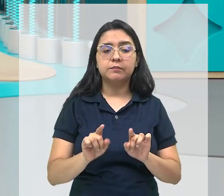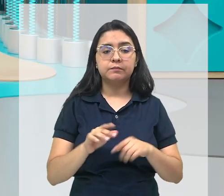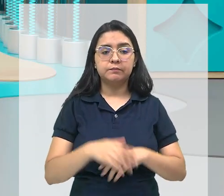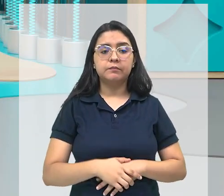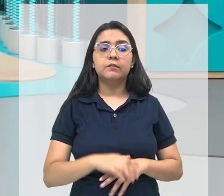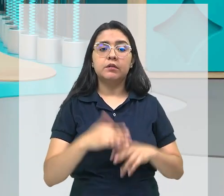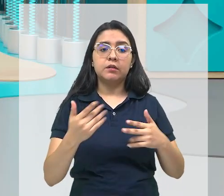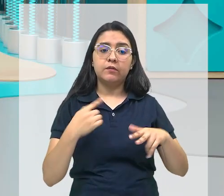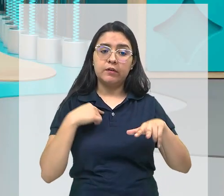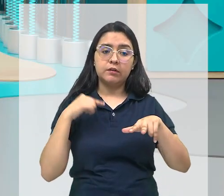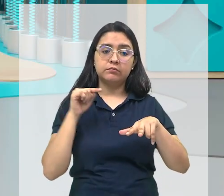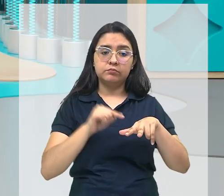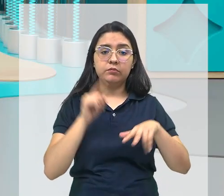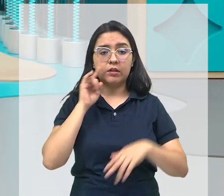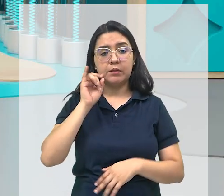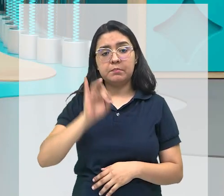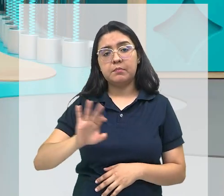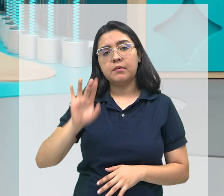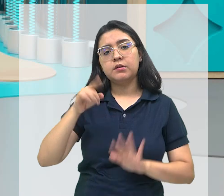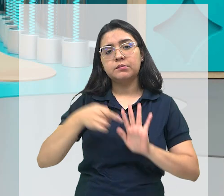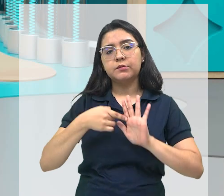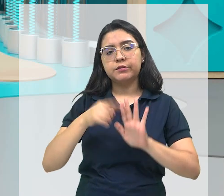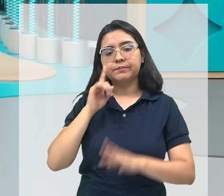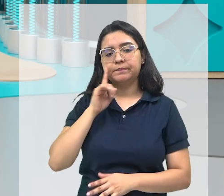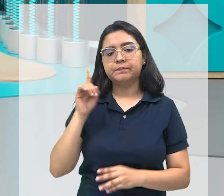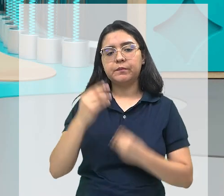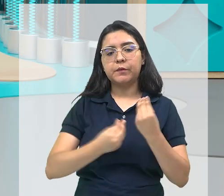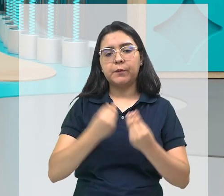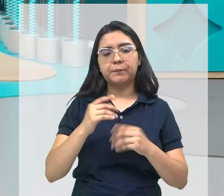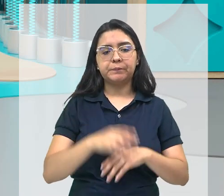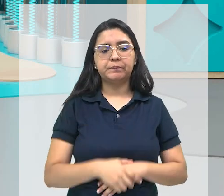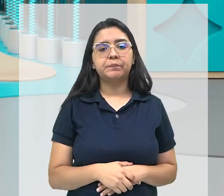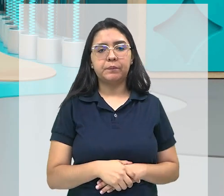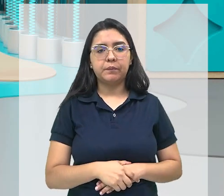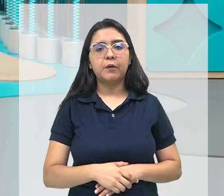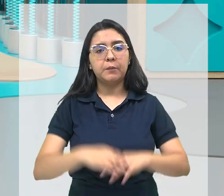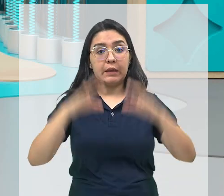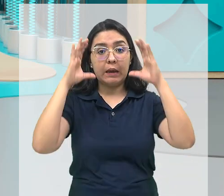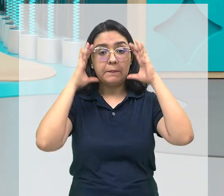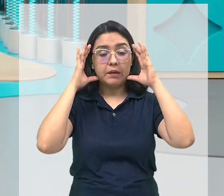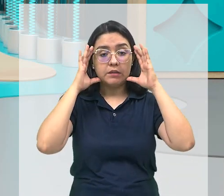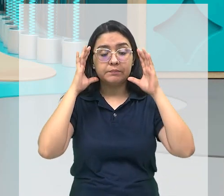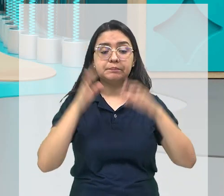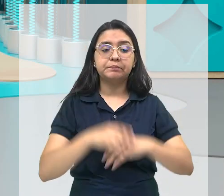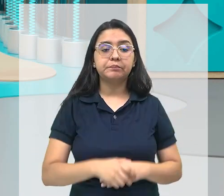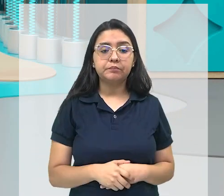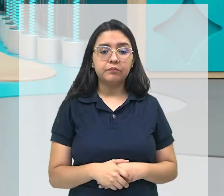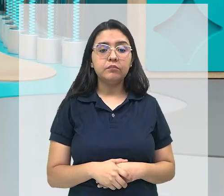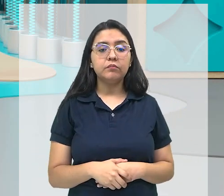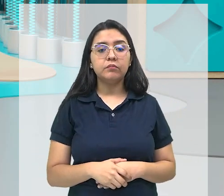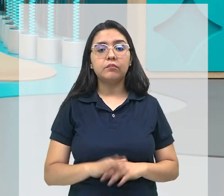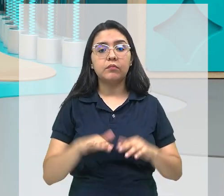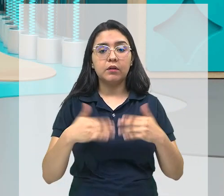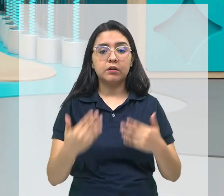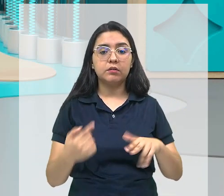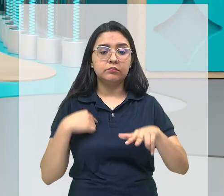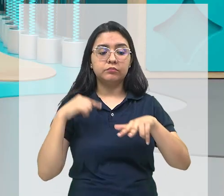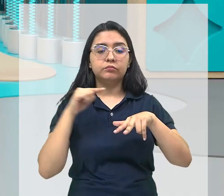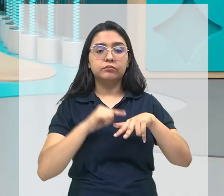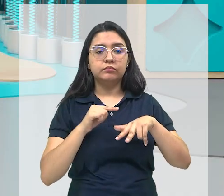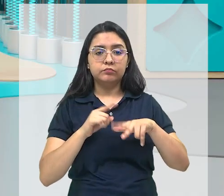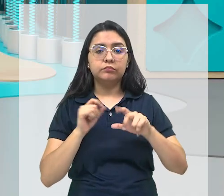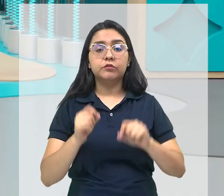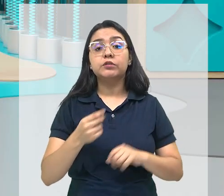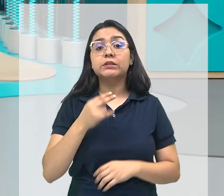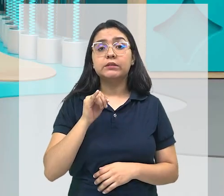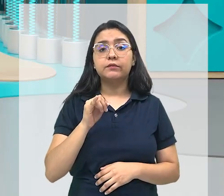aproximar dessa forma como está aqui na imagem, ó, se aproximando da cabeça da vítima, e aí, ao colocar a mão sobre